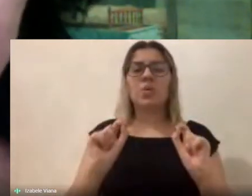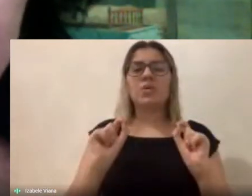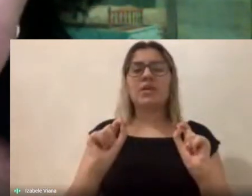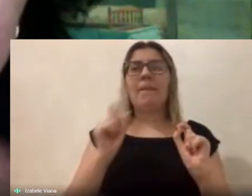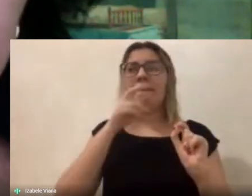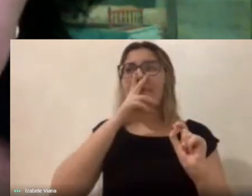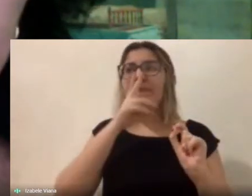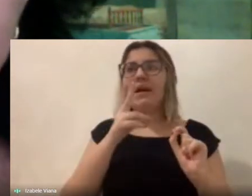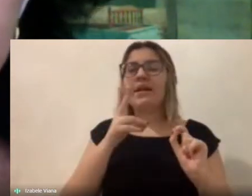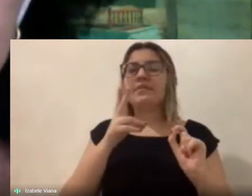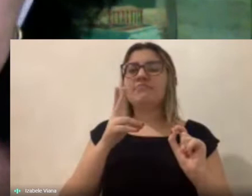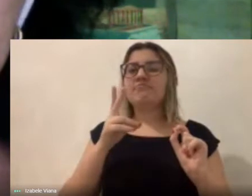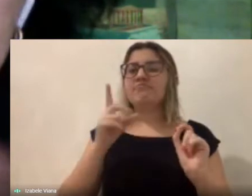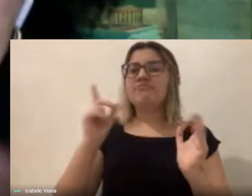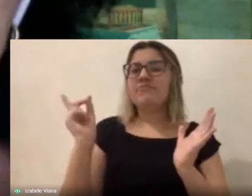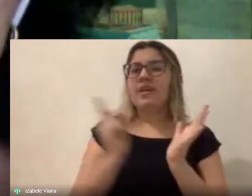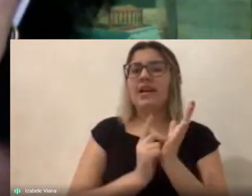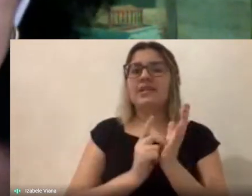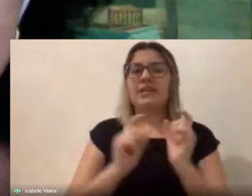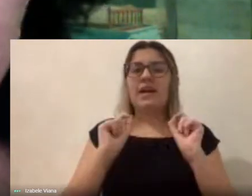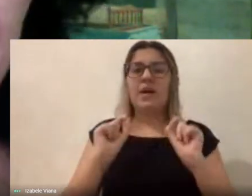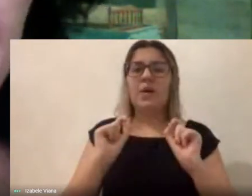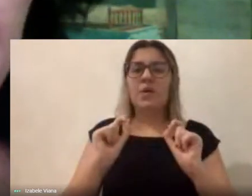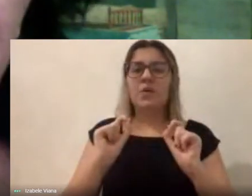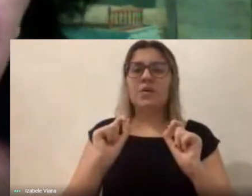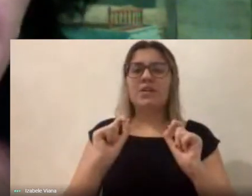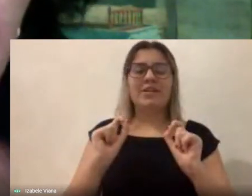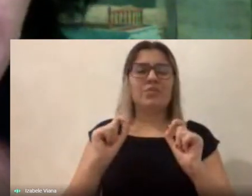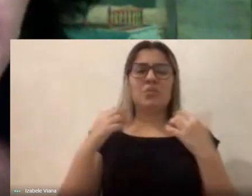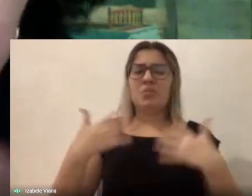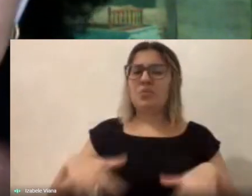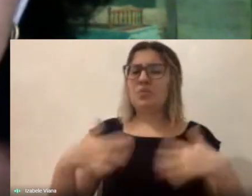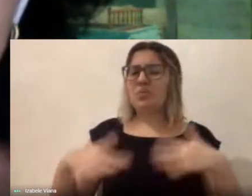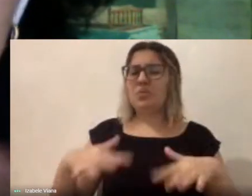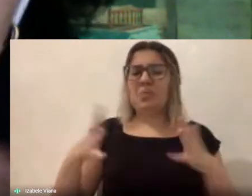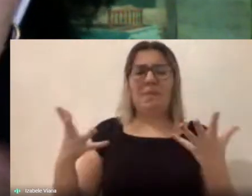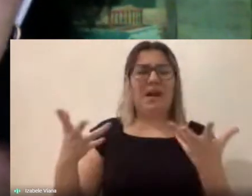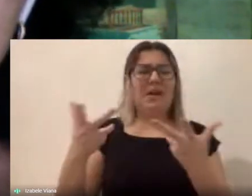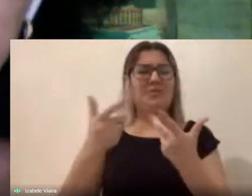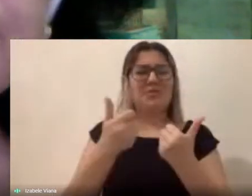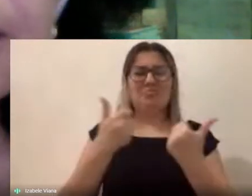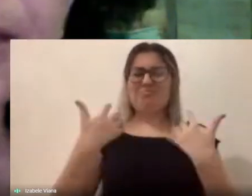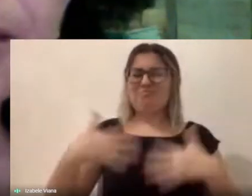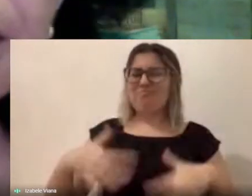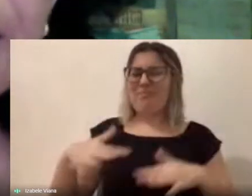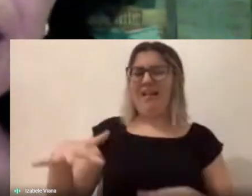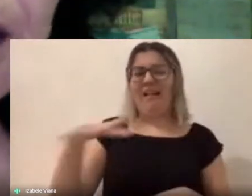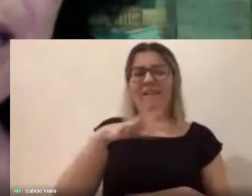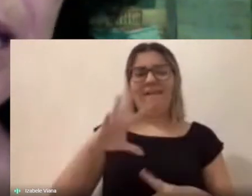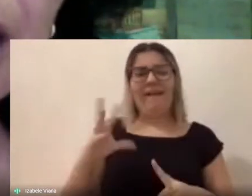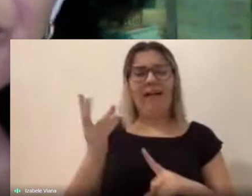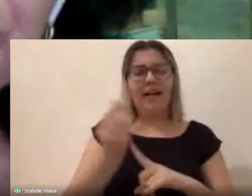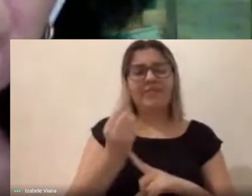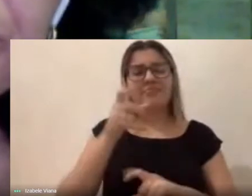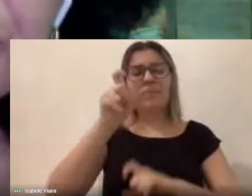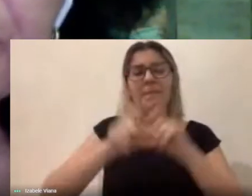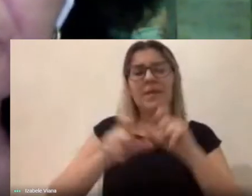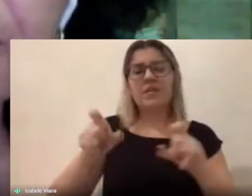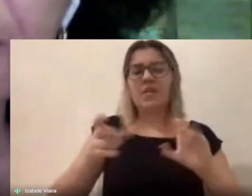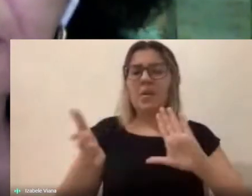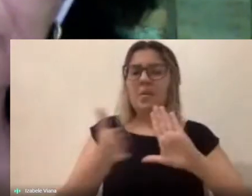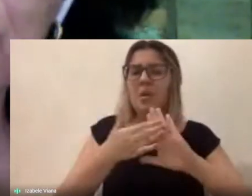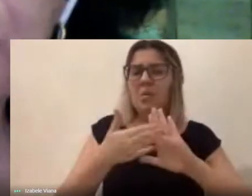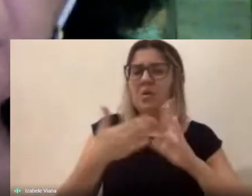espaciais no território da arte, né? Que são pessoas que estão propondo, são proposições,